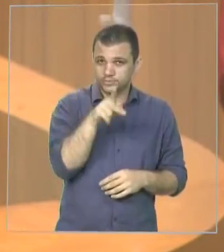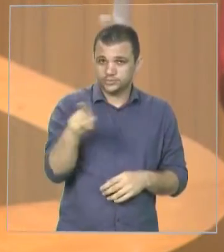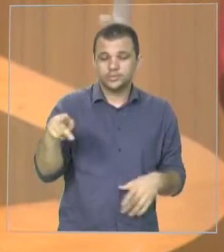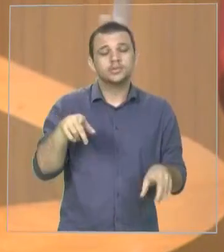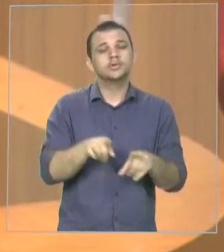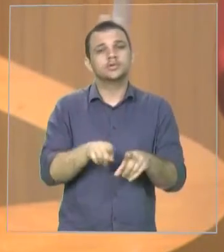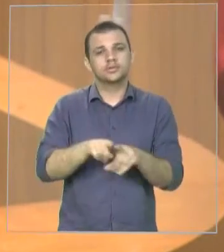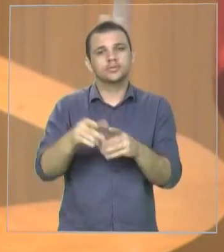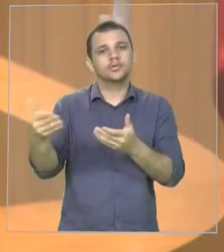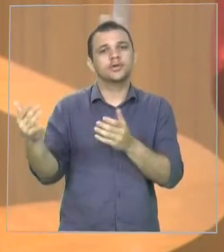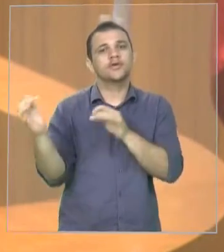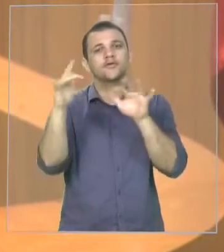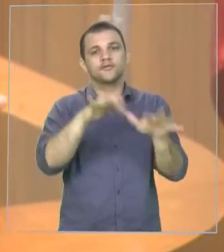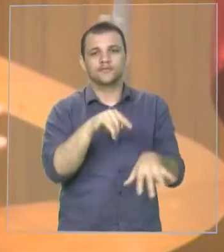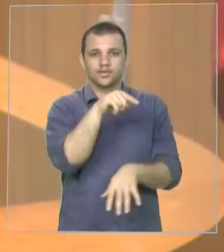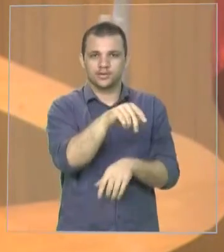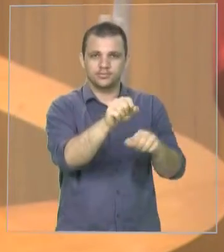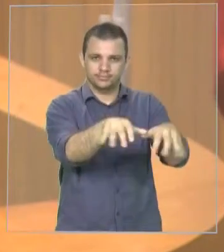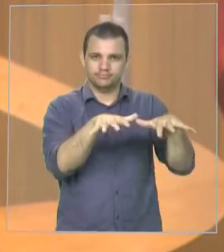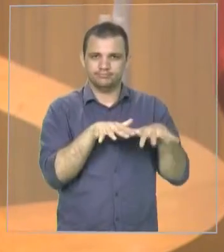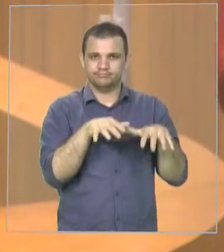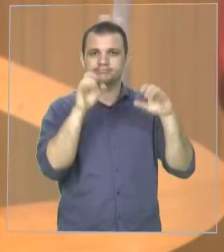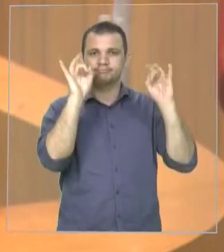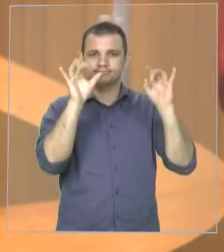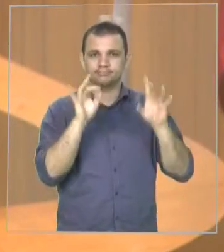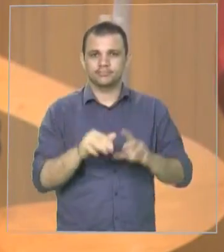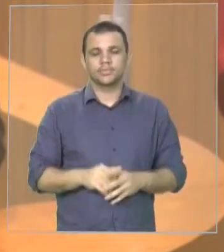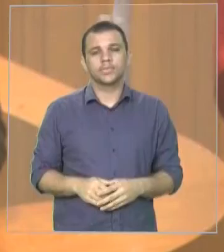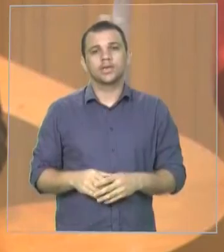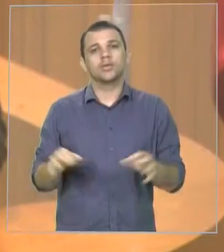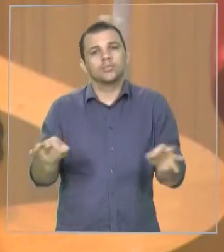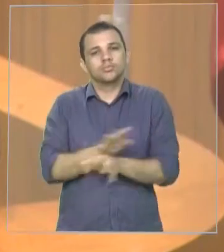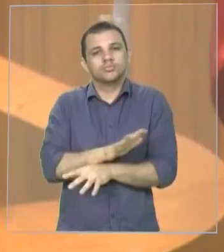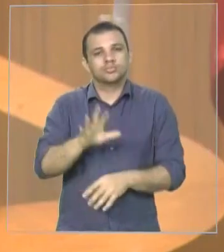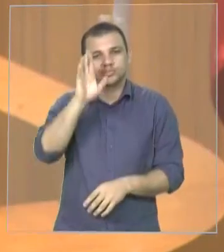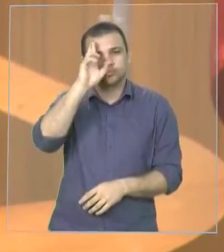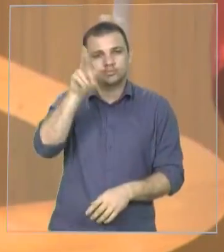presente nesse grande evento. Desde já, o que eu tinha para o momento, senhor presidente, meu muito obrigado.